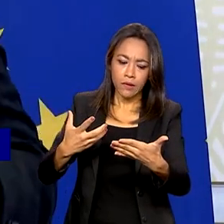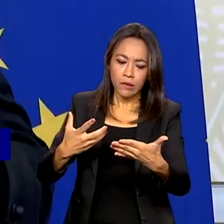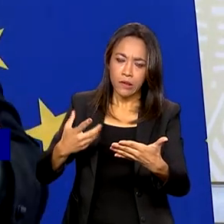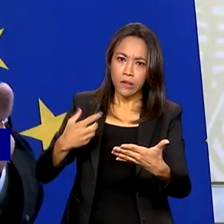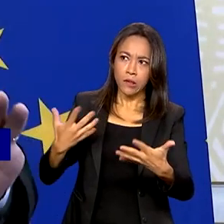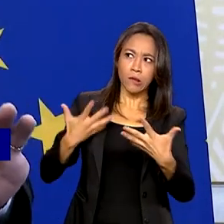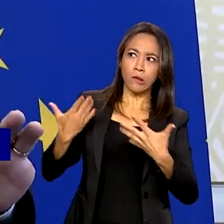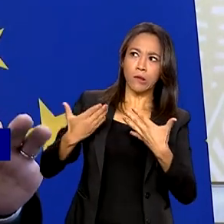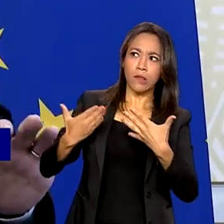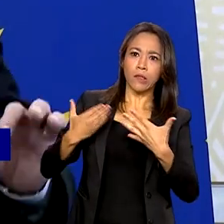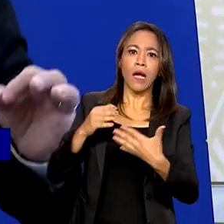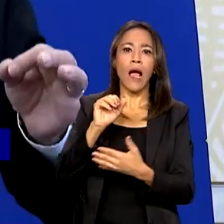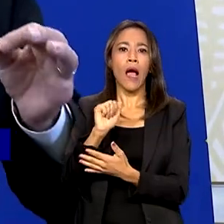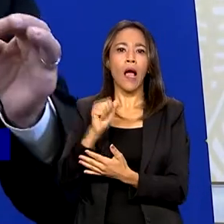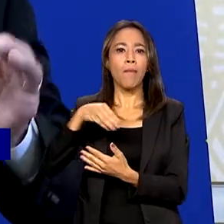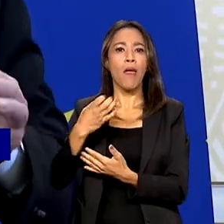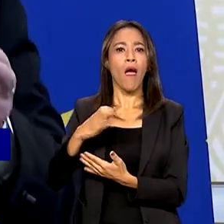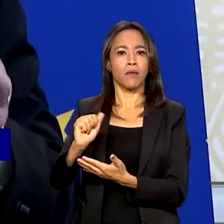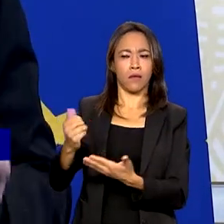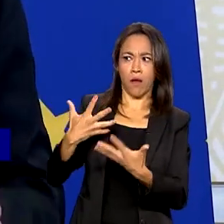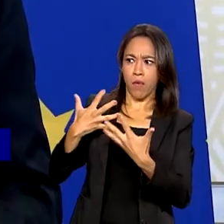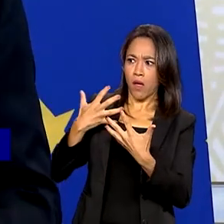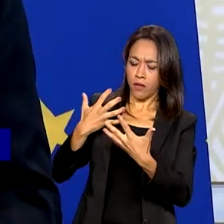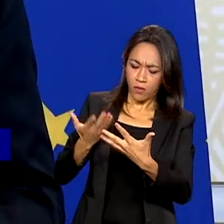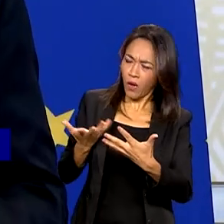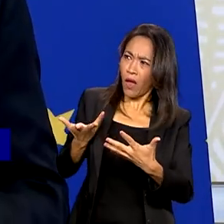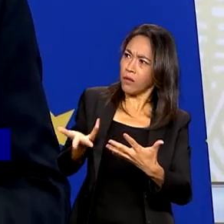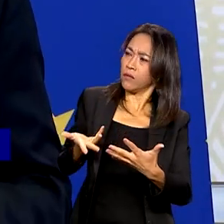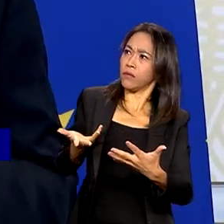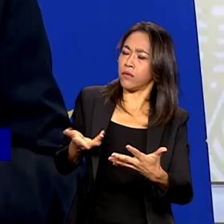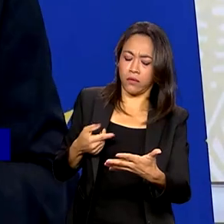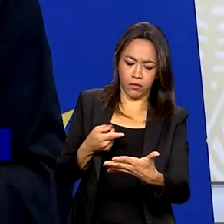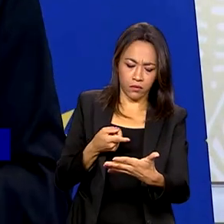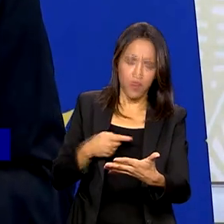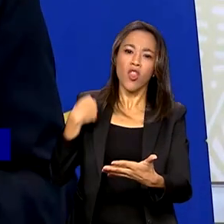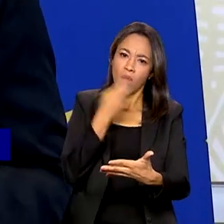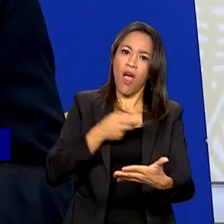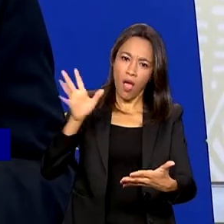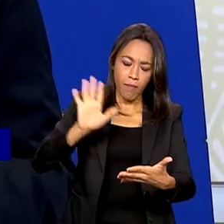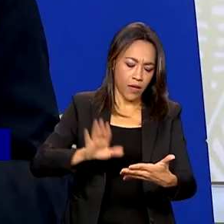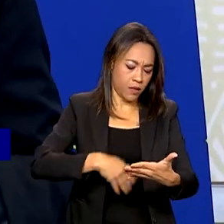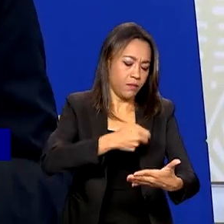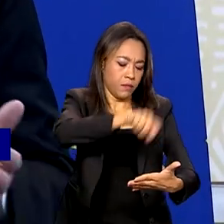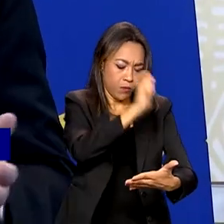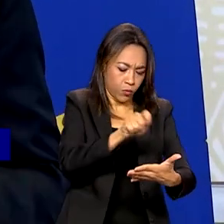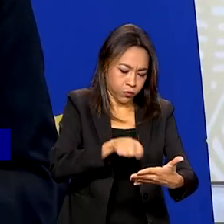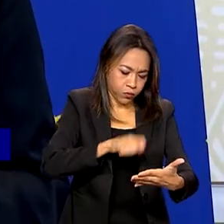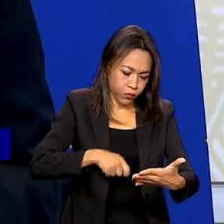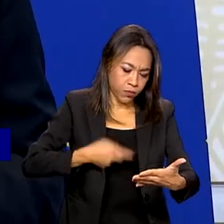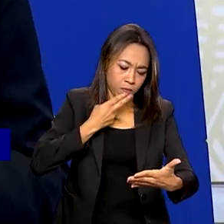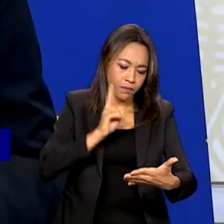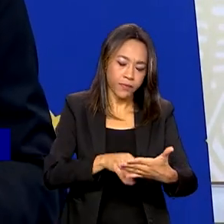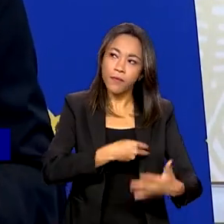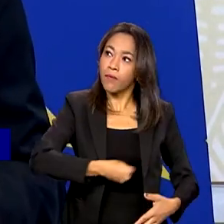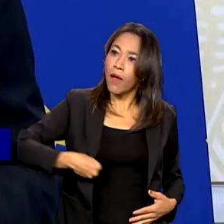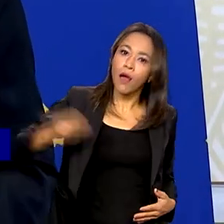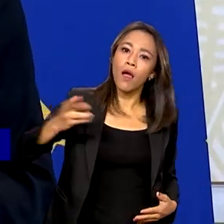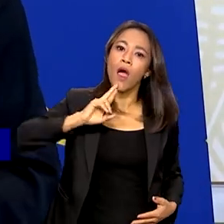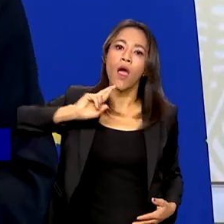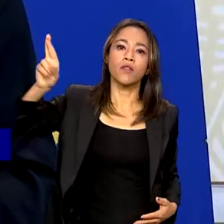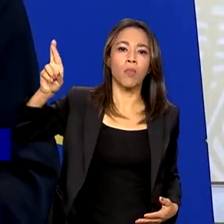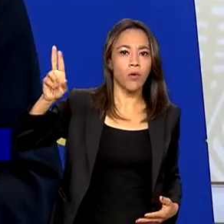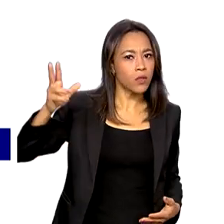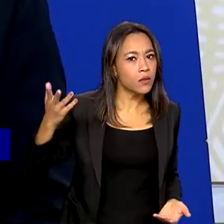Nós não temos problema, nós fizemos uma carta-resposta e achamos que a União Europeia vai concordar tranquilamente com a